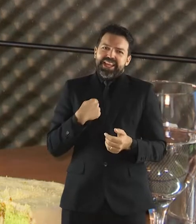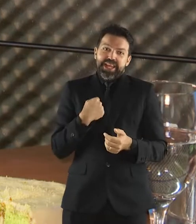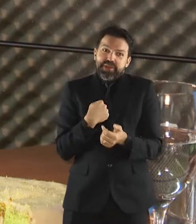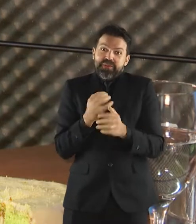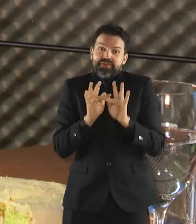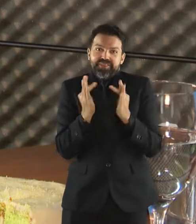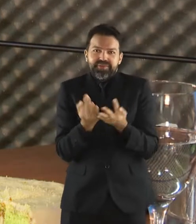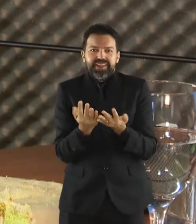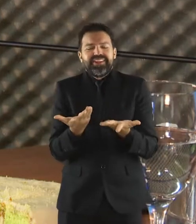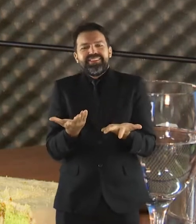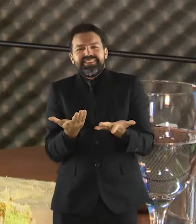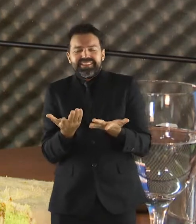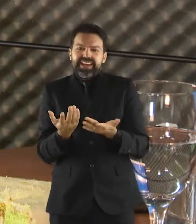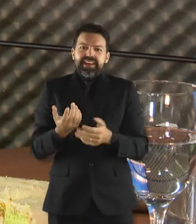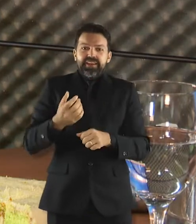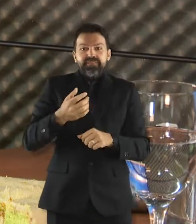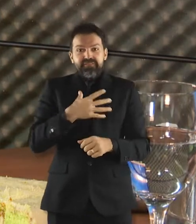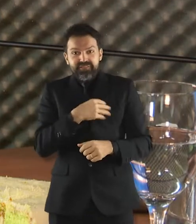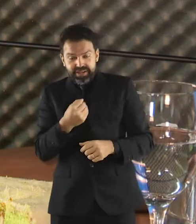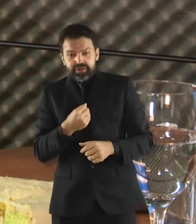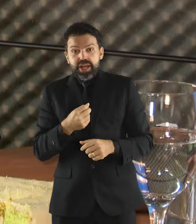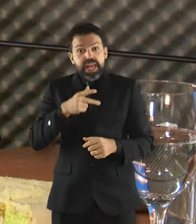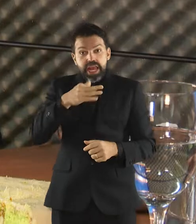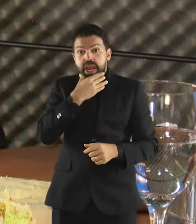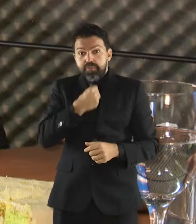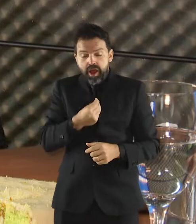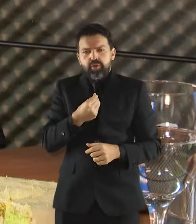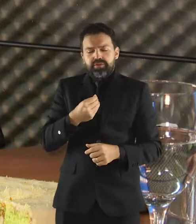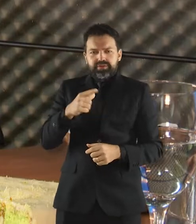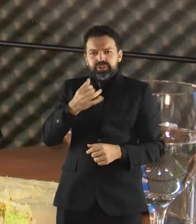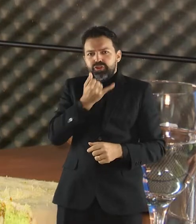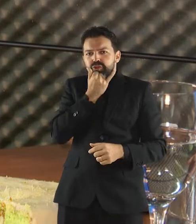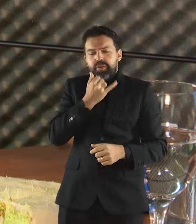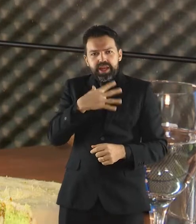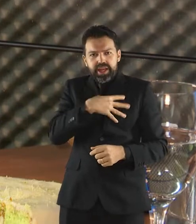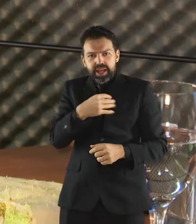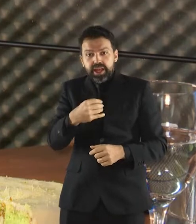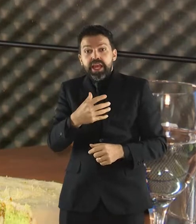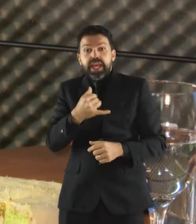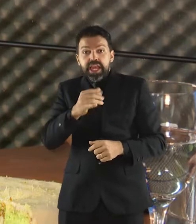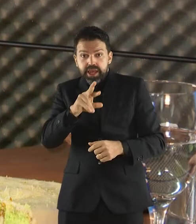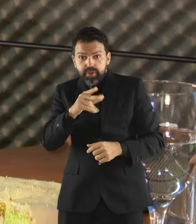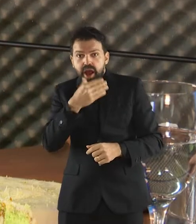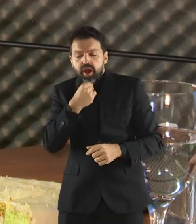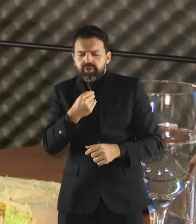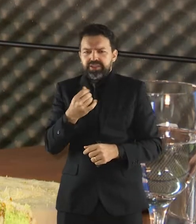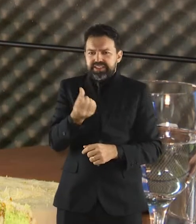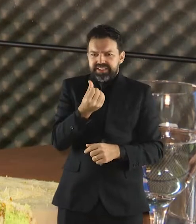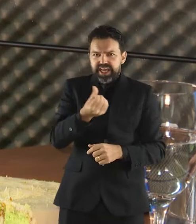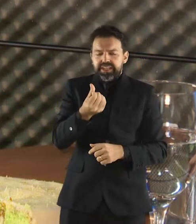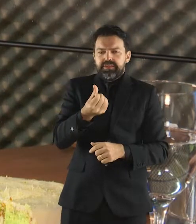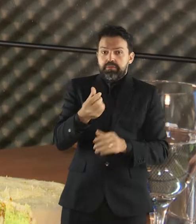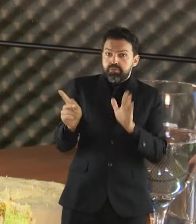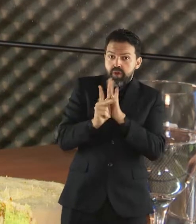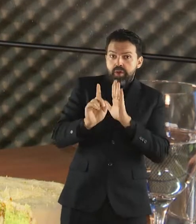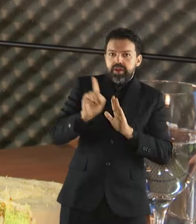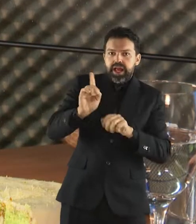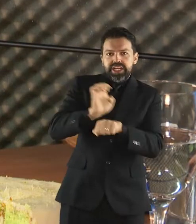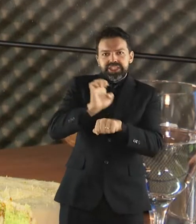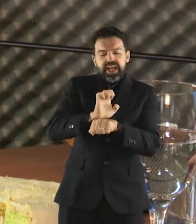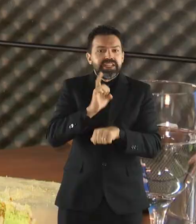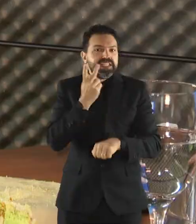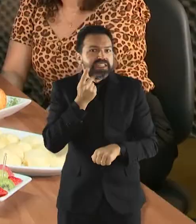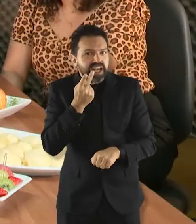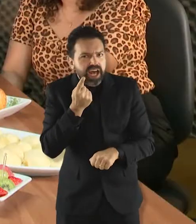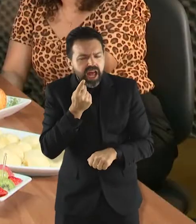uma família de 6 filhos, né? Filhos de cearense, né? E eu costumo dizer que a gente é retirante, né? Então o